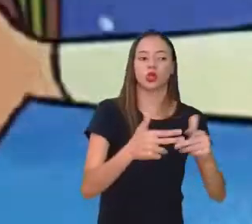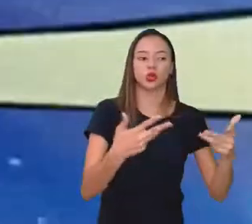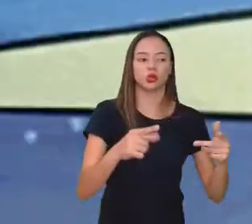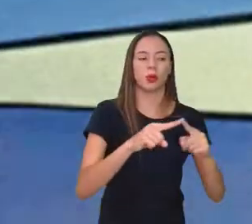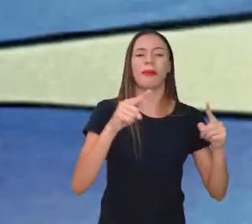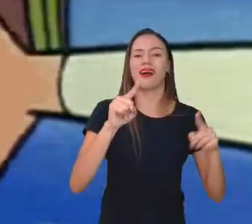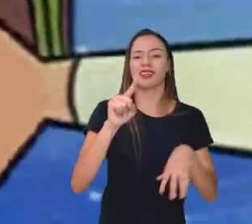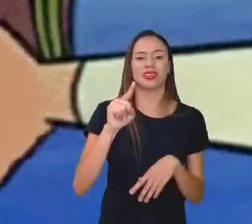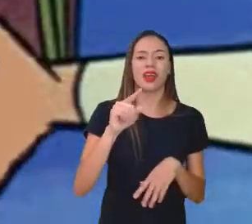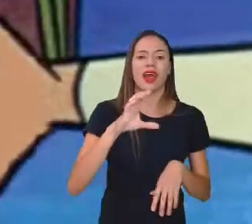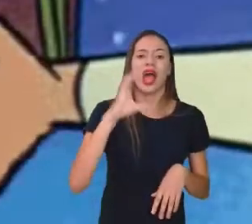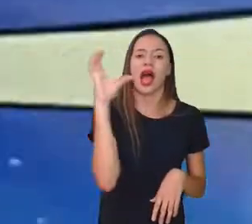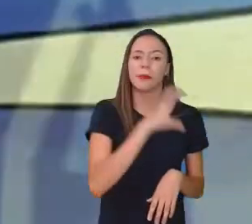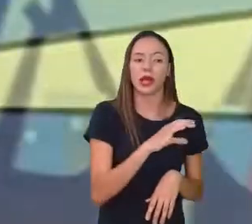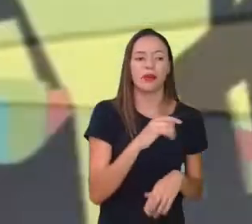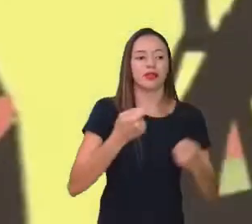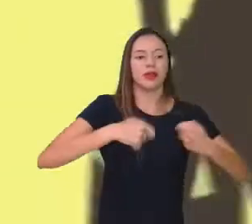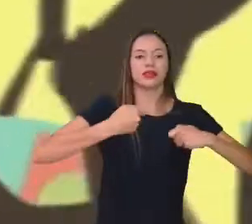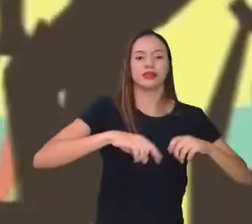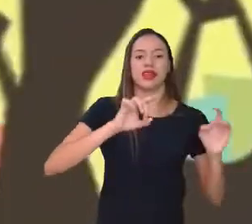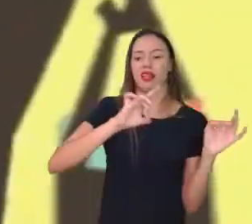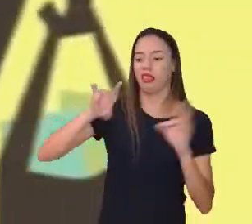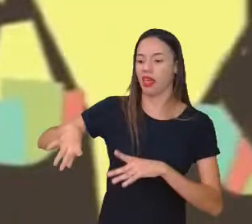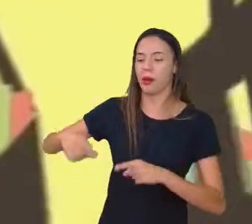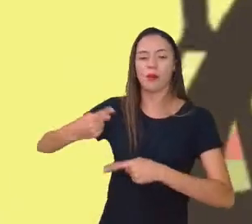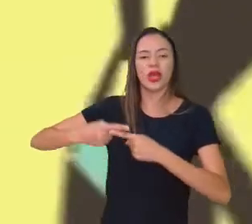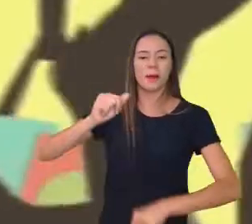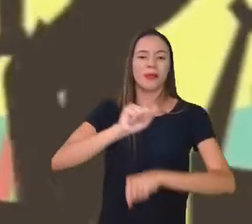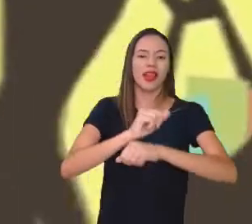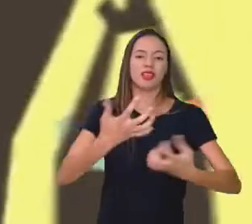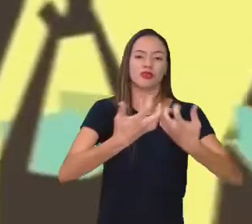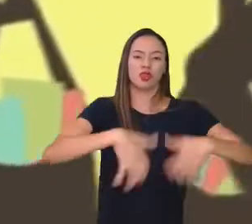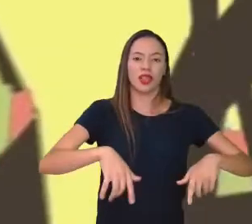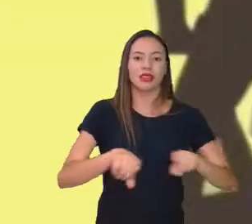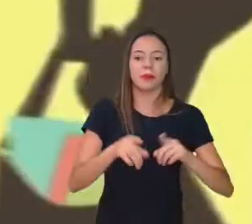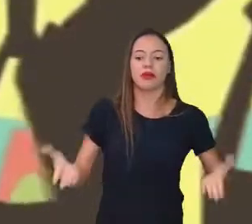consumo e compras cada vez maiores.